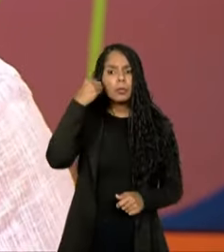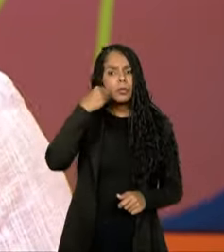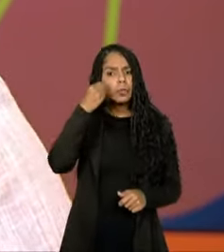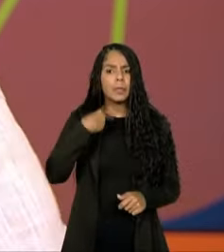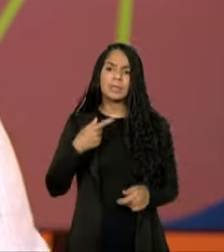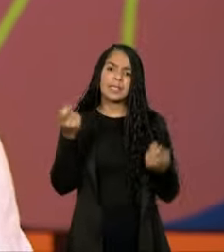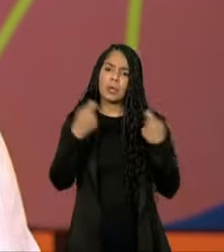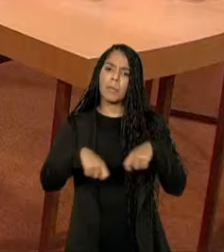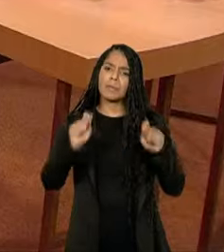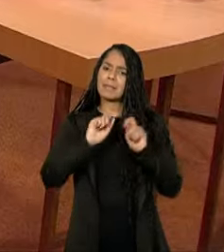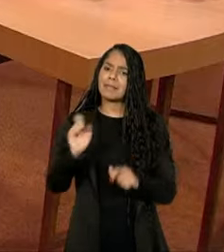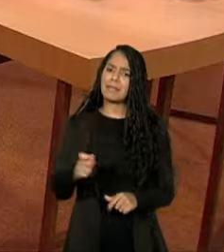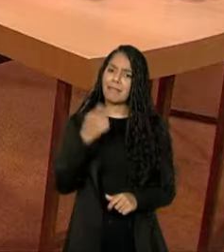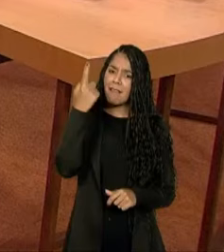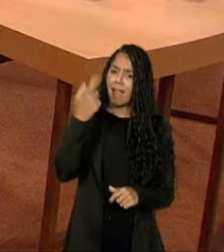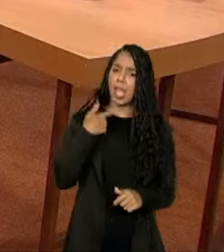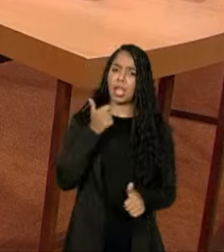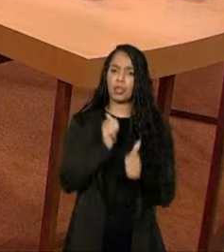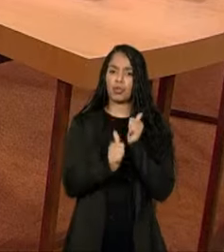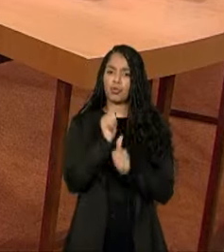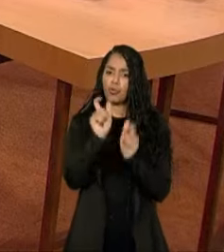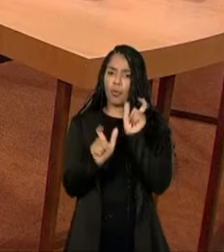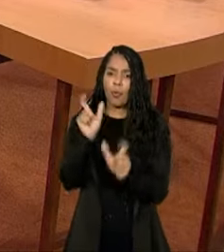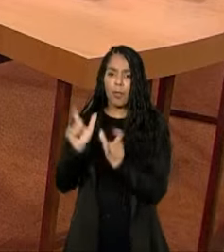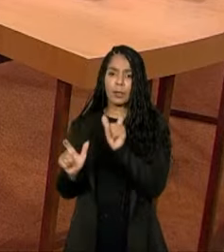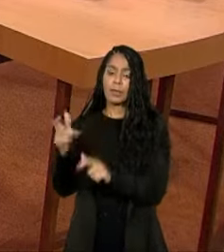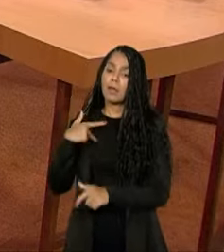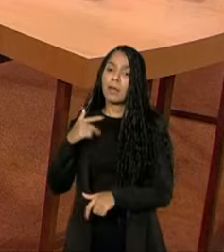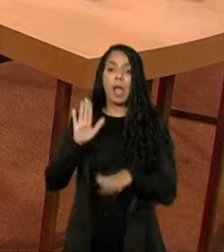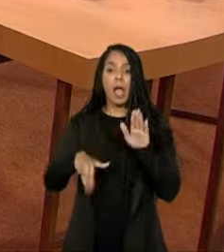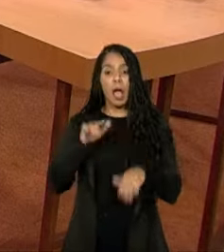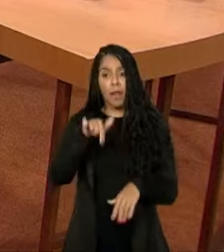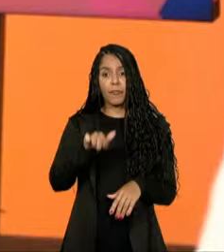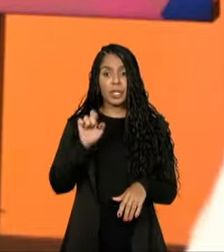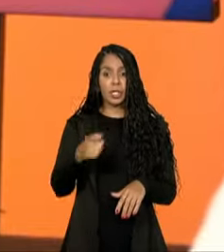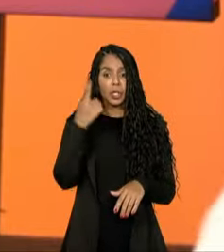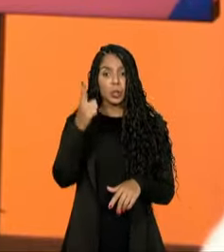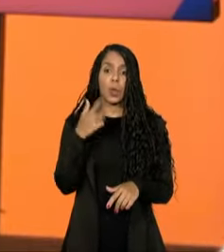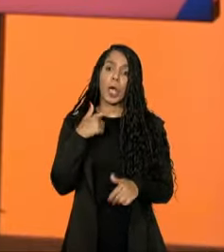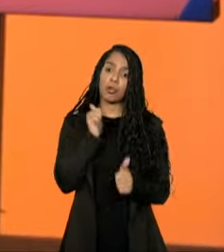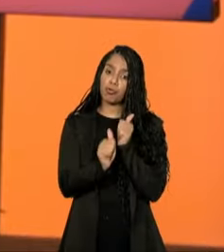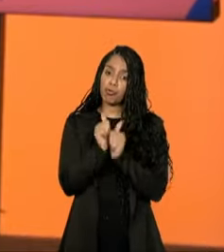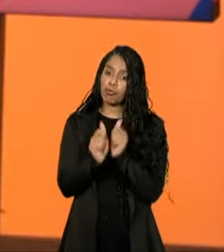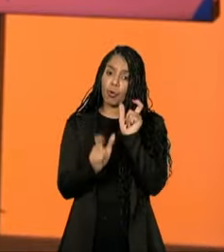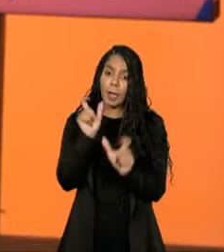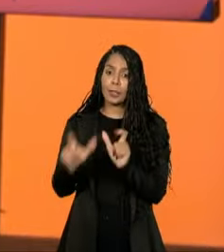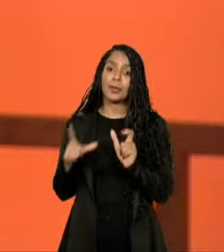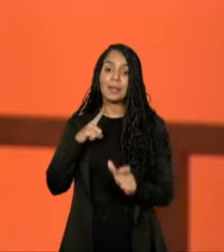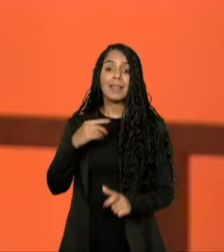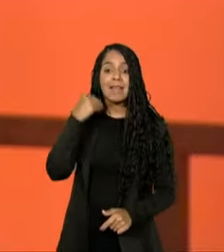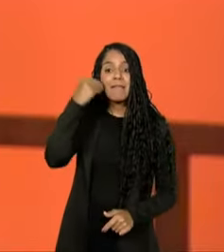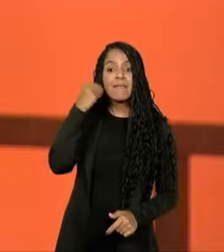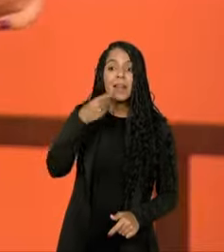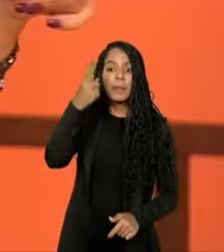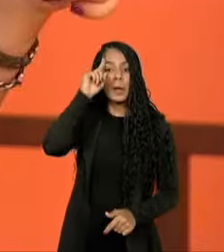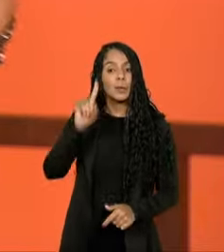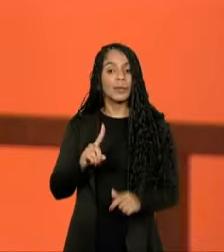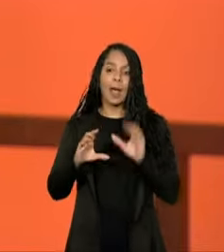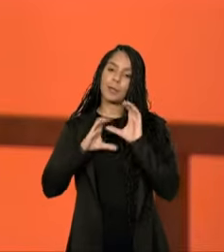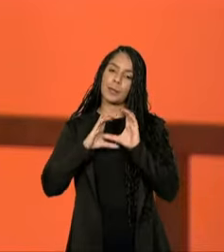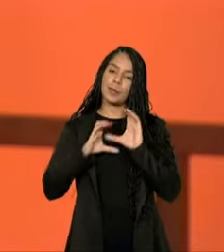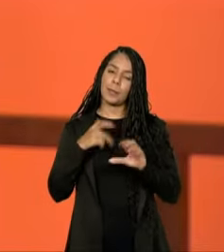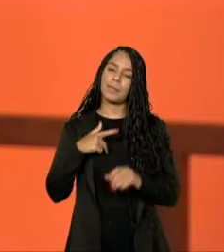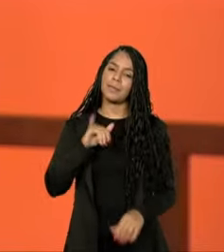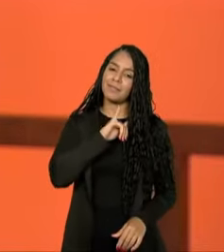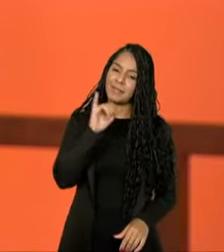ser um ex-jogador para poder... E muitas vezes o ex-jogador tem essa vivência, mas ele não consegue se comunicar, né? Então fica realmente difícil. Mas é isso, é